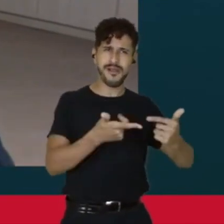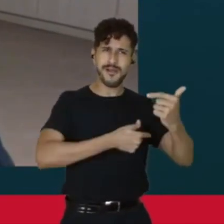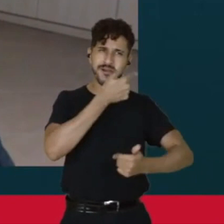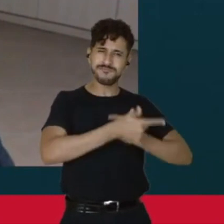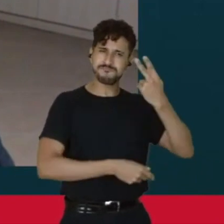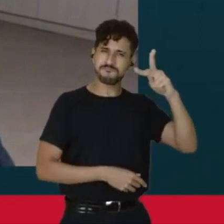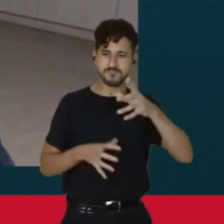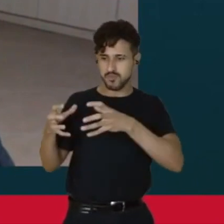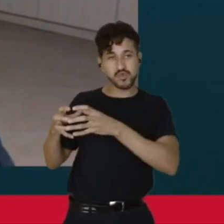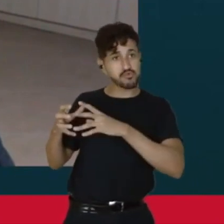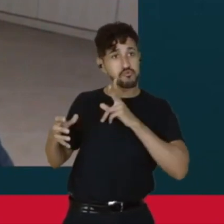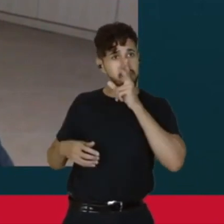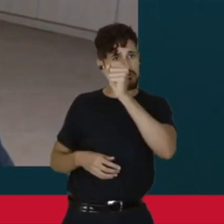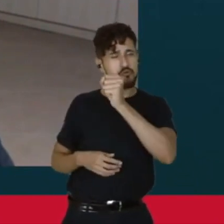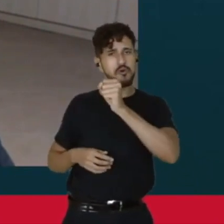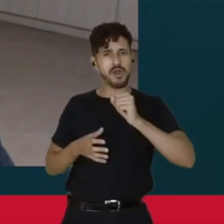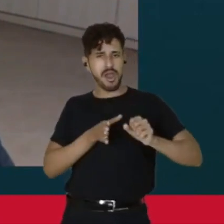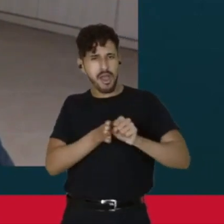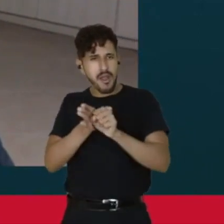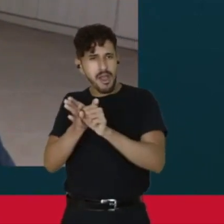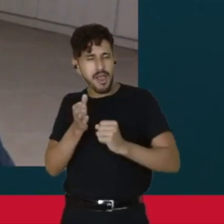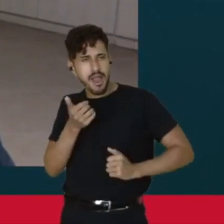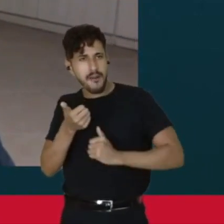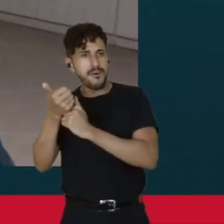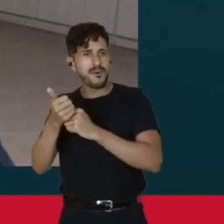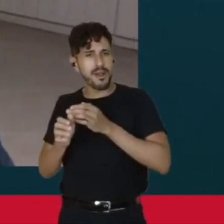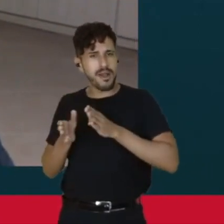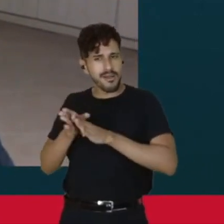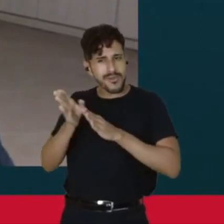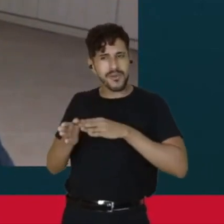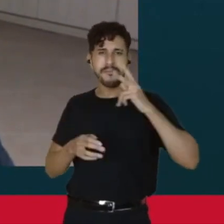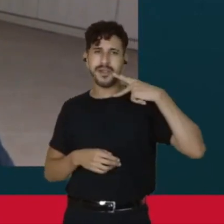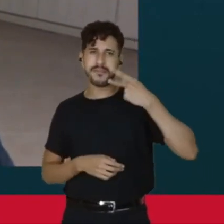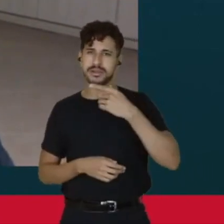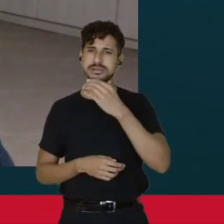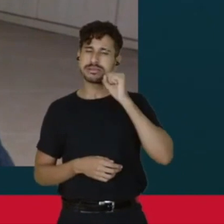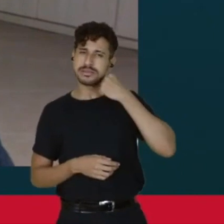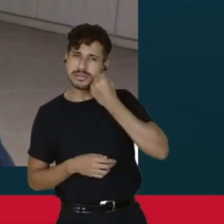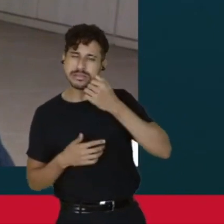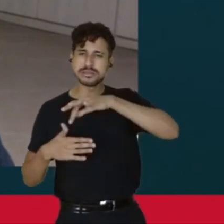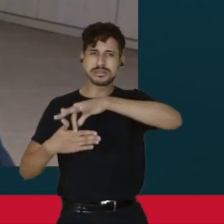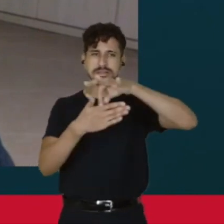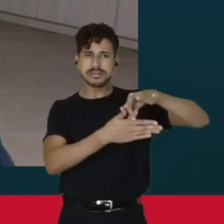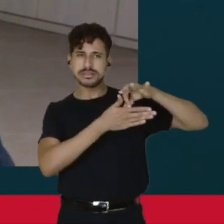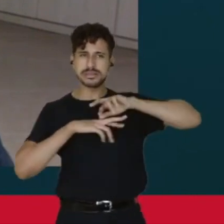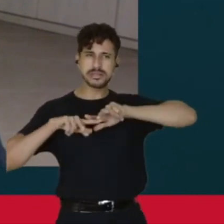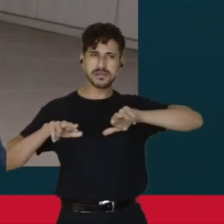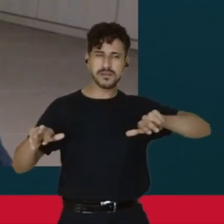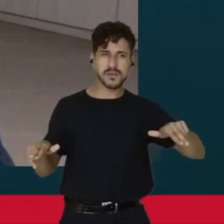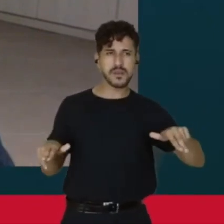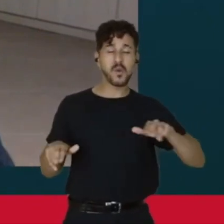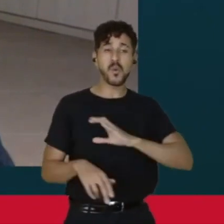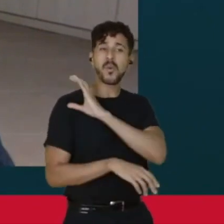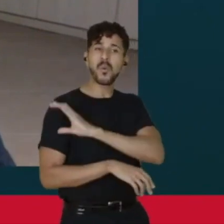de um time muito grande de assessores dos parlamentares, dos nossos senadores, da liderança, né, aí sob